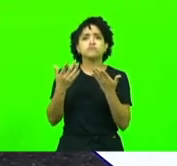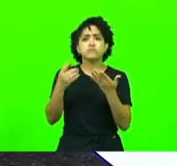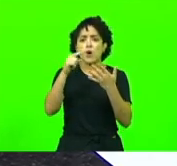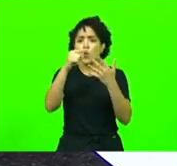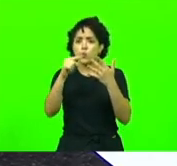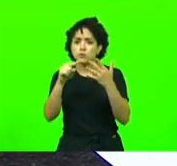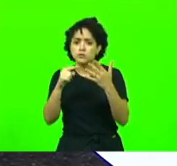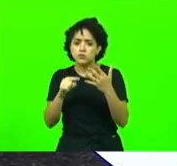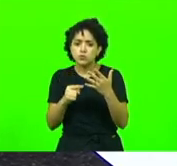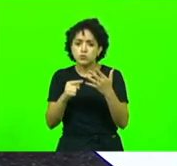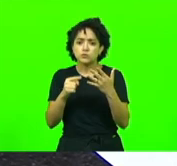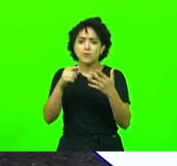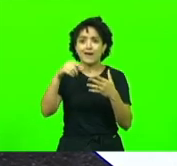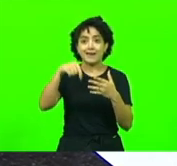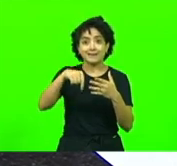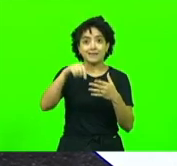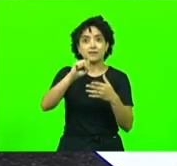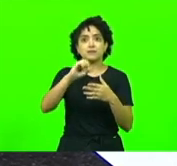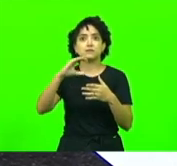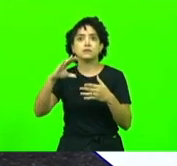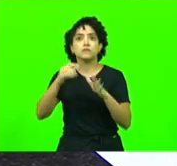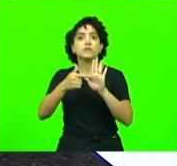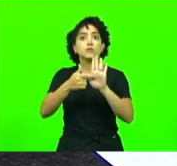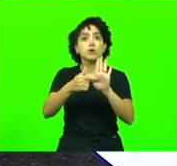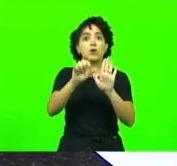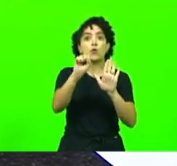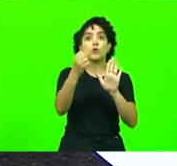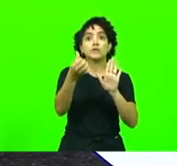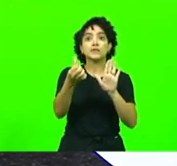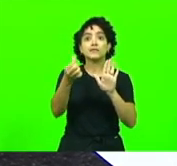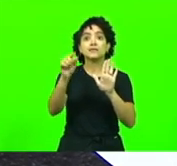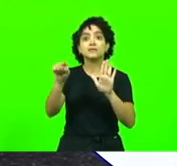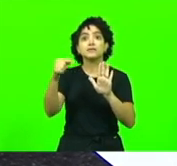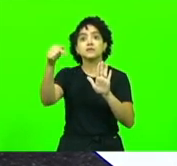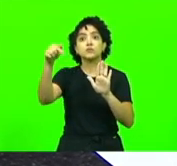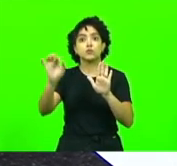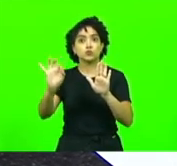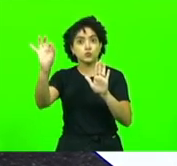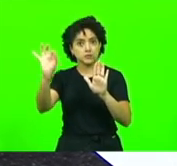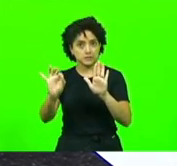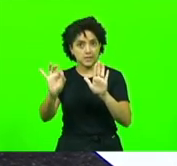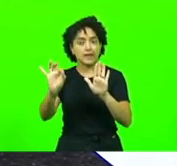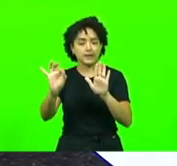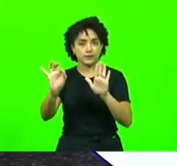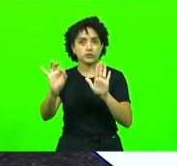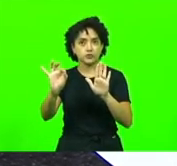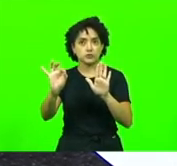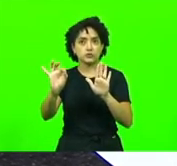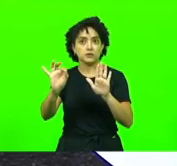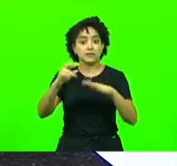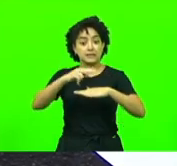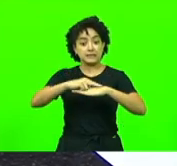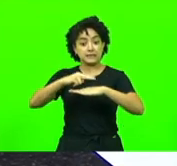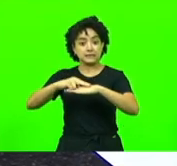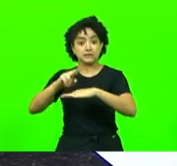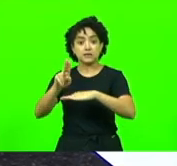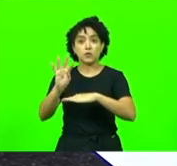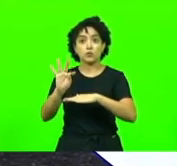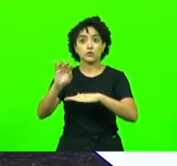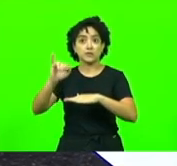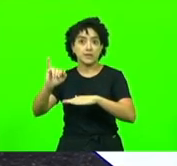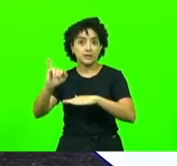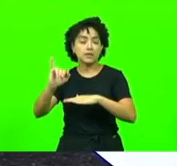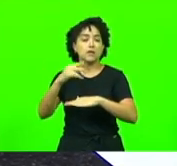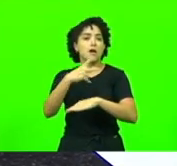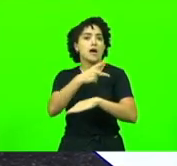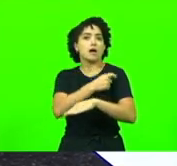Catarina. E dentro desses números foi apresentado que 86,7% da população que está em leito de UTI nesse momento são pessoas não vacinadas